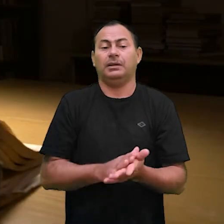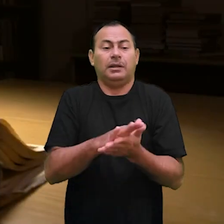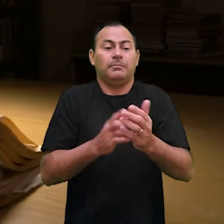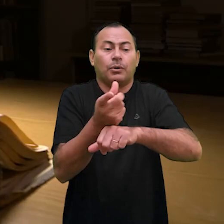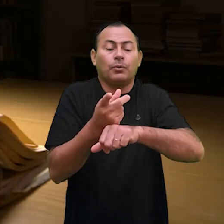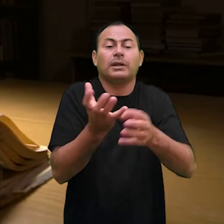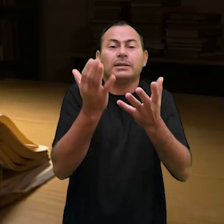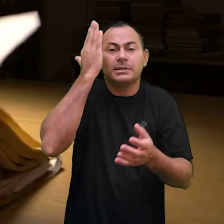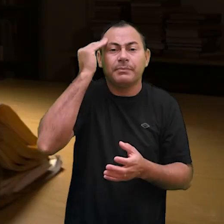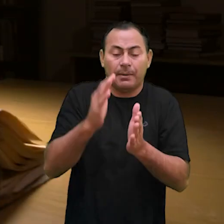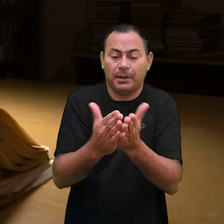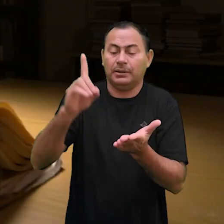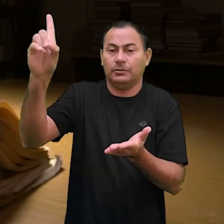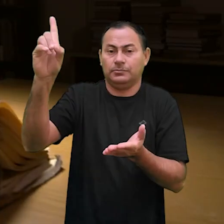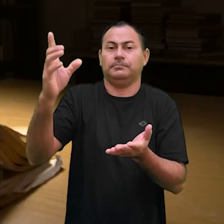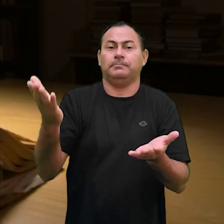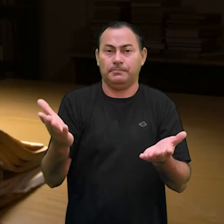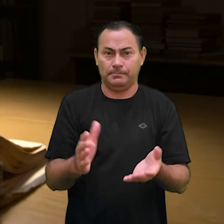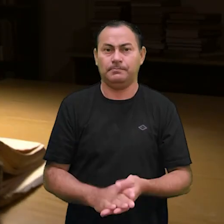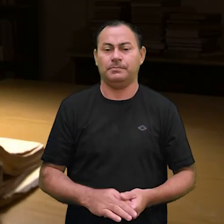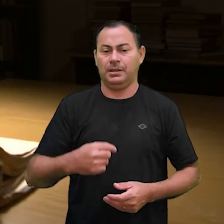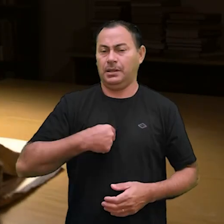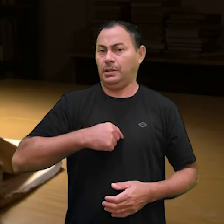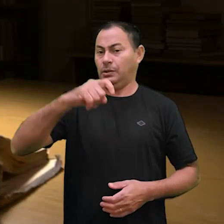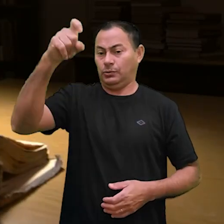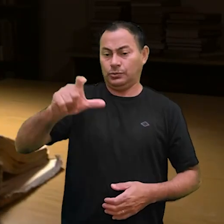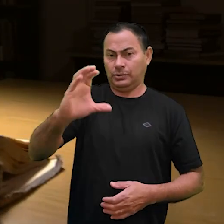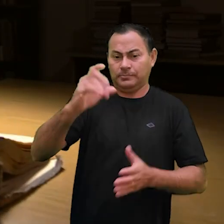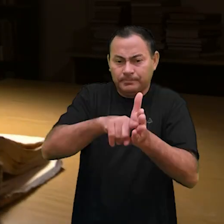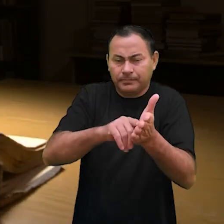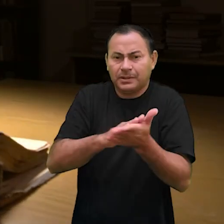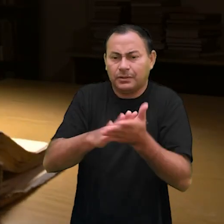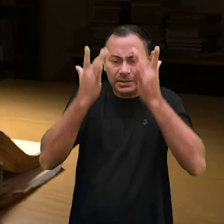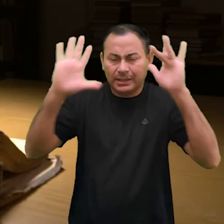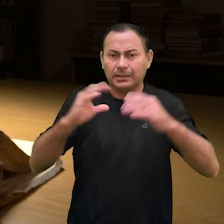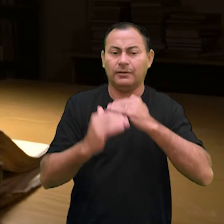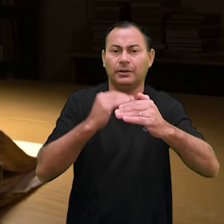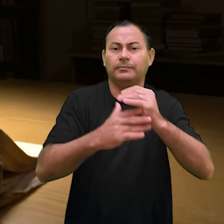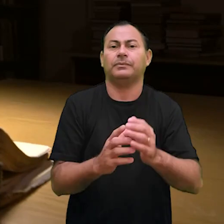da evolução. Elas nem procuram saber o que a Bíblia diz a respeito. Eu não sou